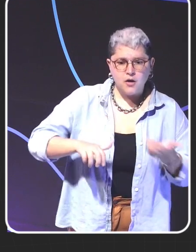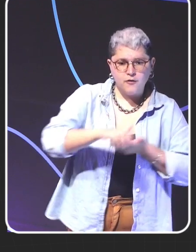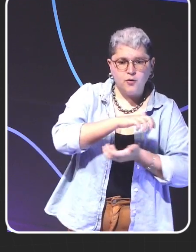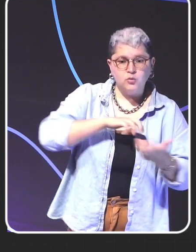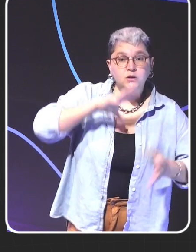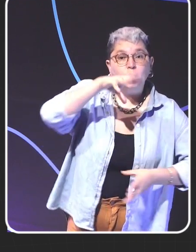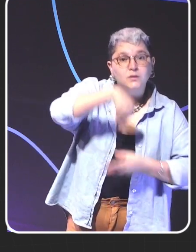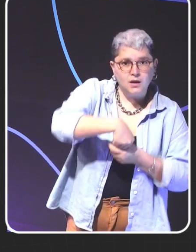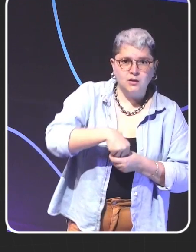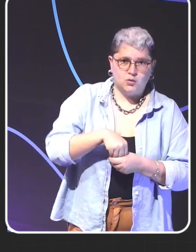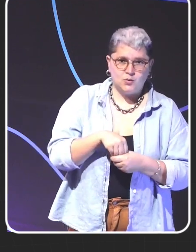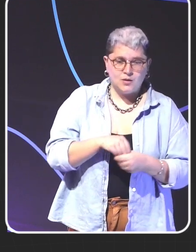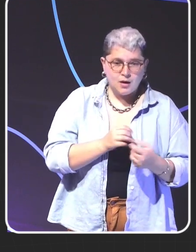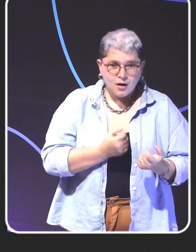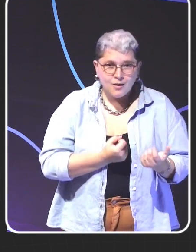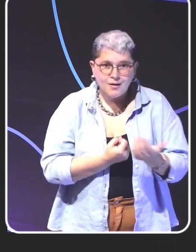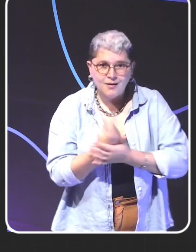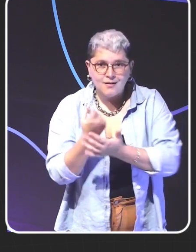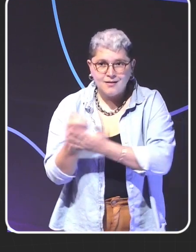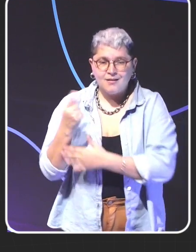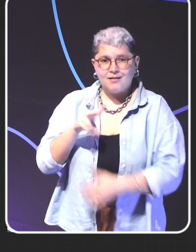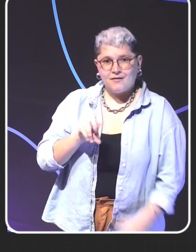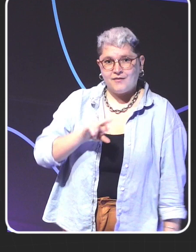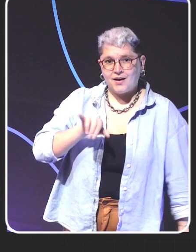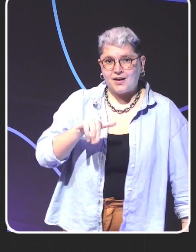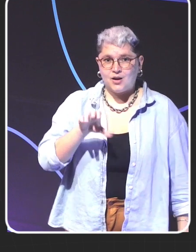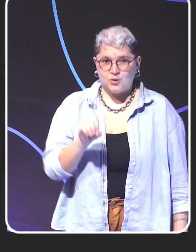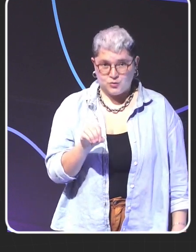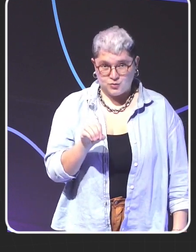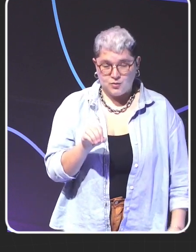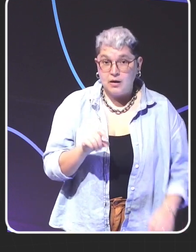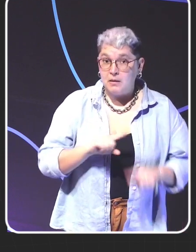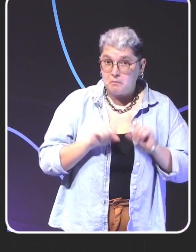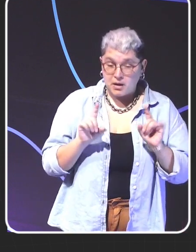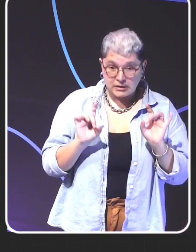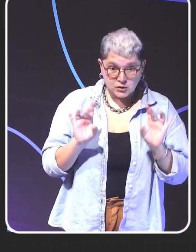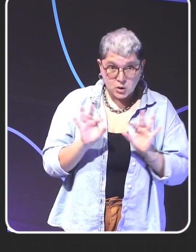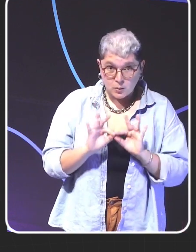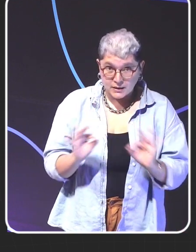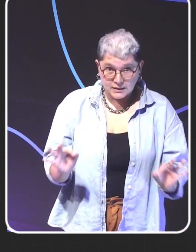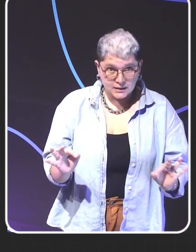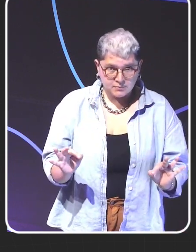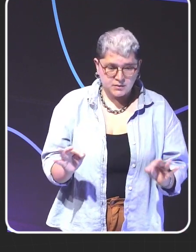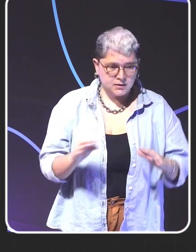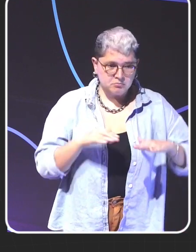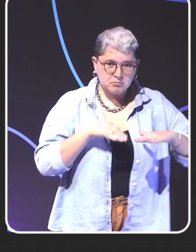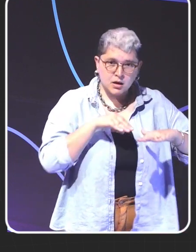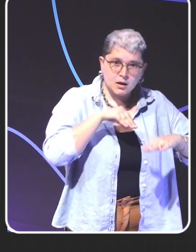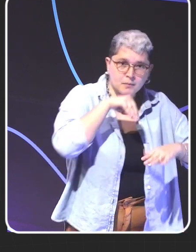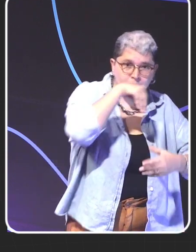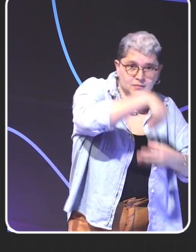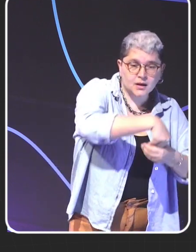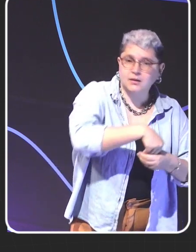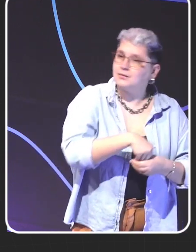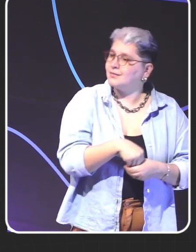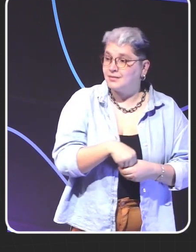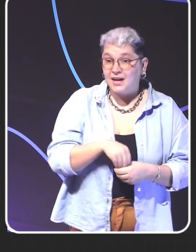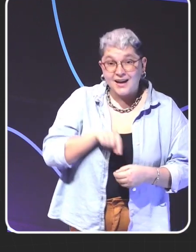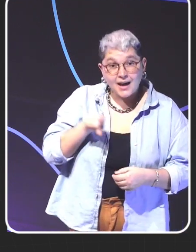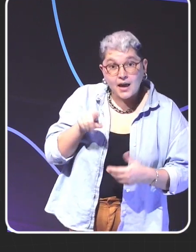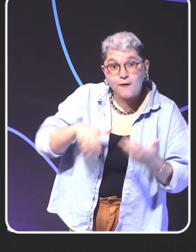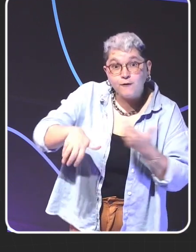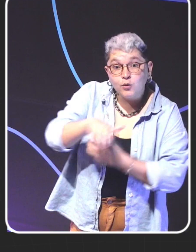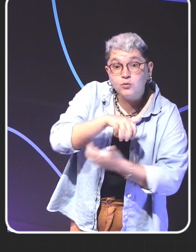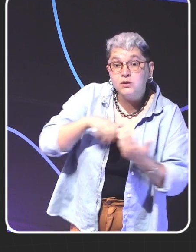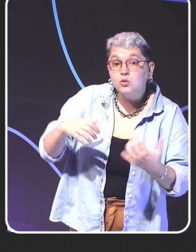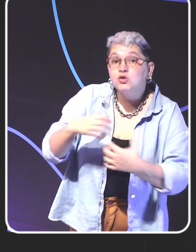isso que eu repito, não é só uma camada que a gente vai trazer para o varejo, tá? Mas Phygital é a revolução da